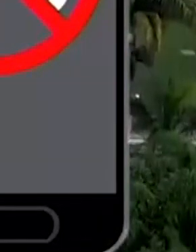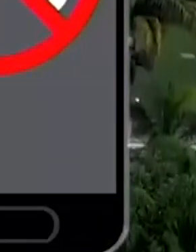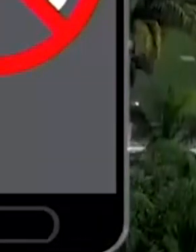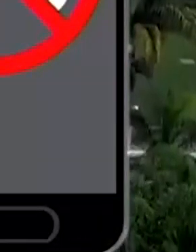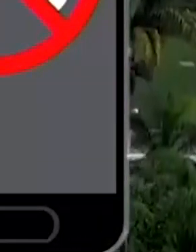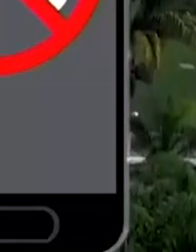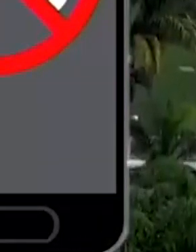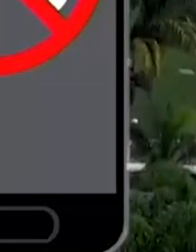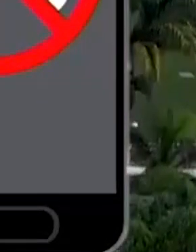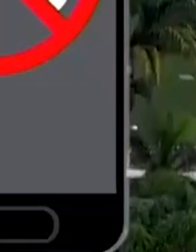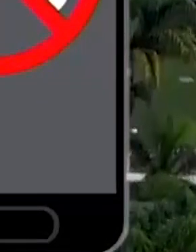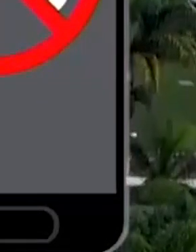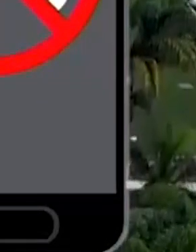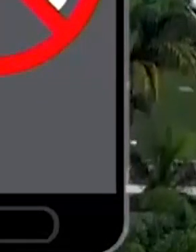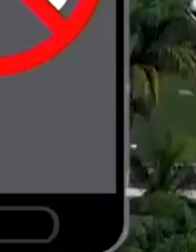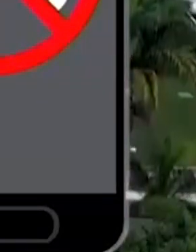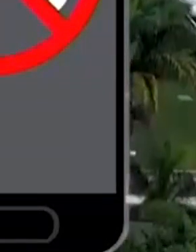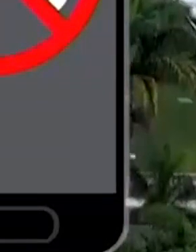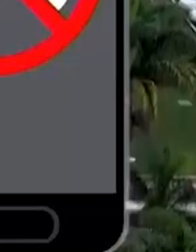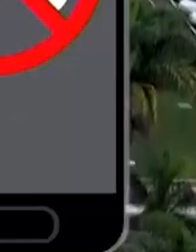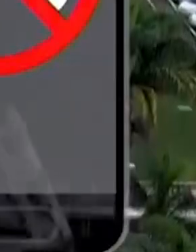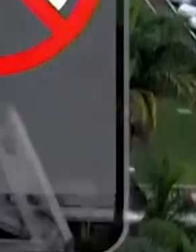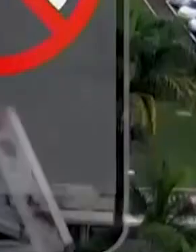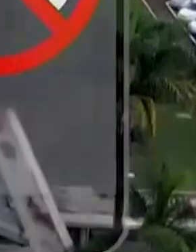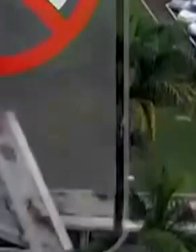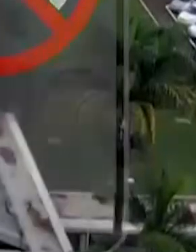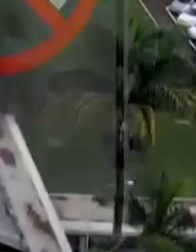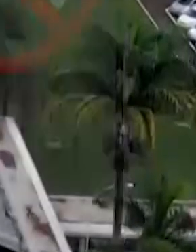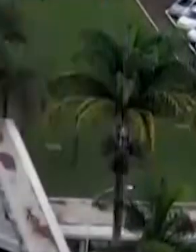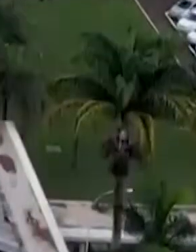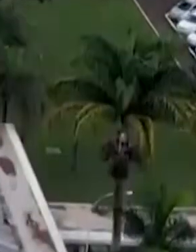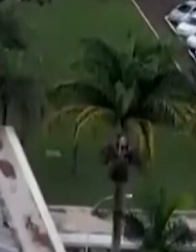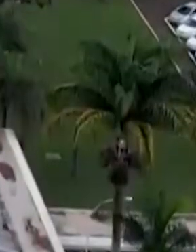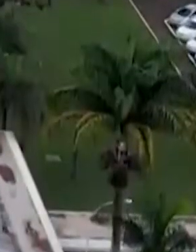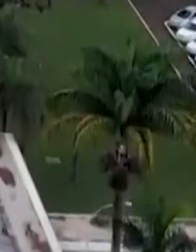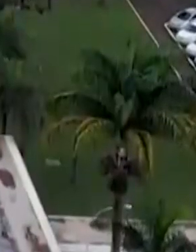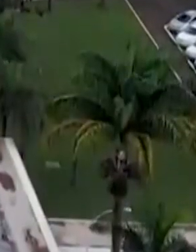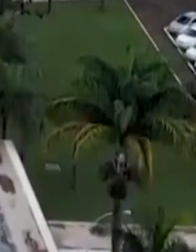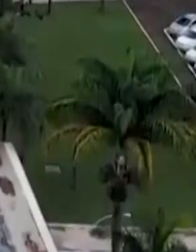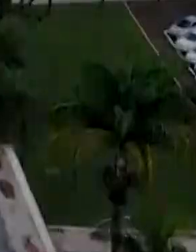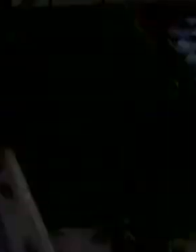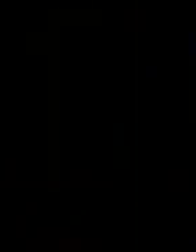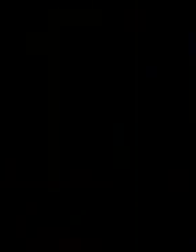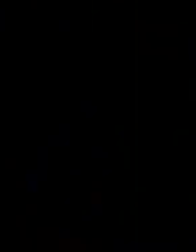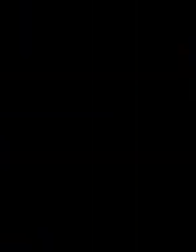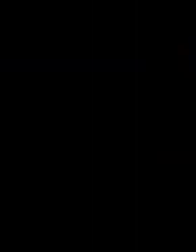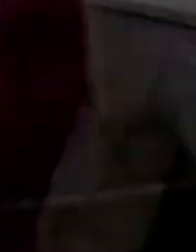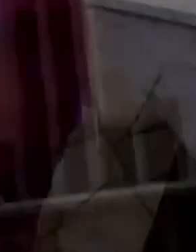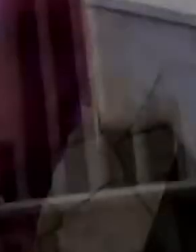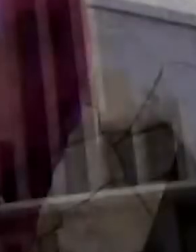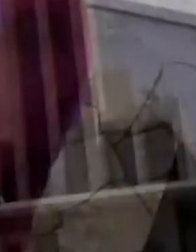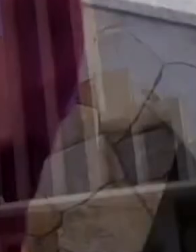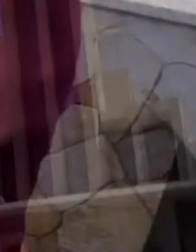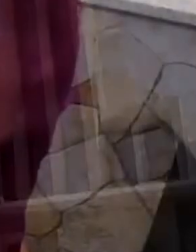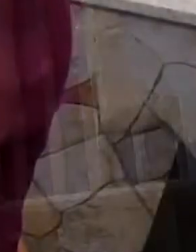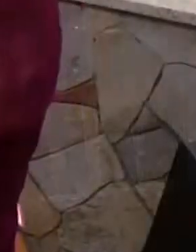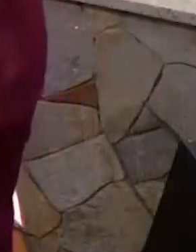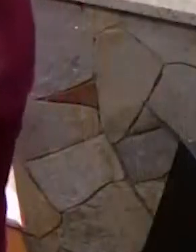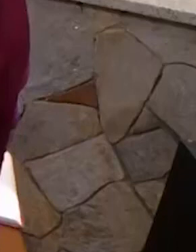modo silencioso para que não ocorram interrupções no culto que se inicia agora.